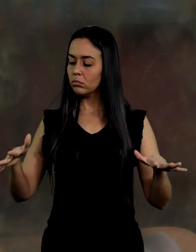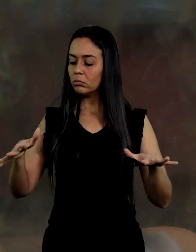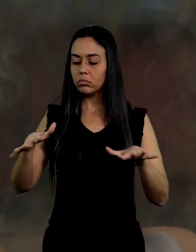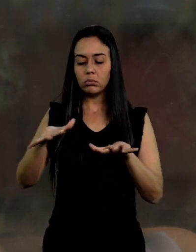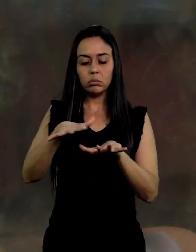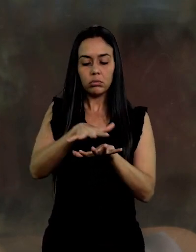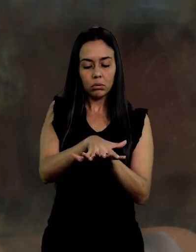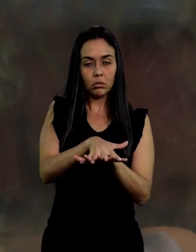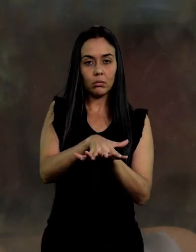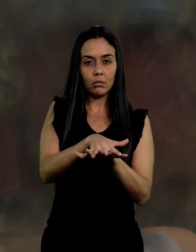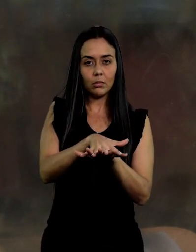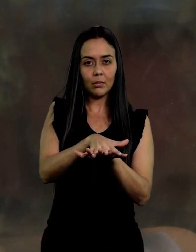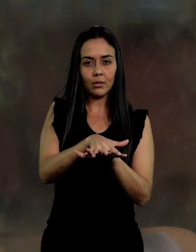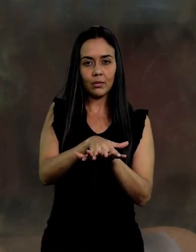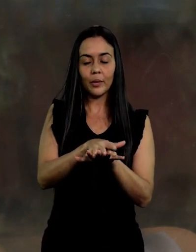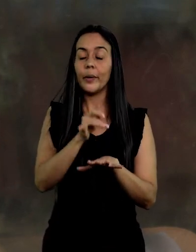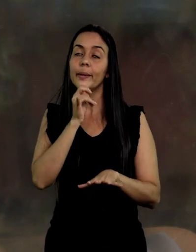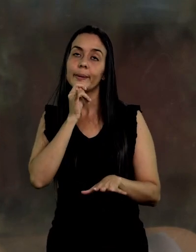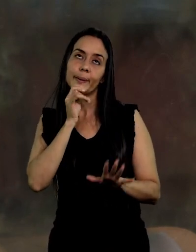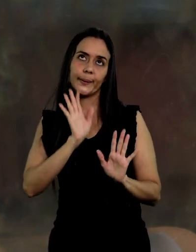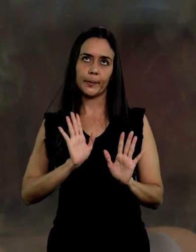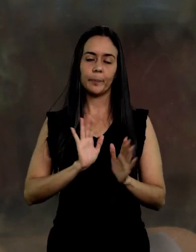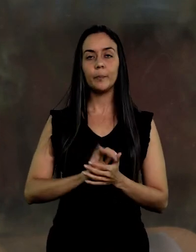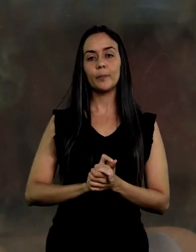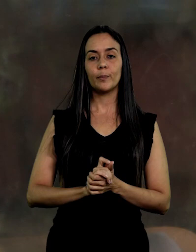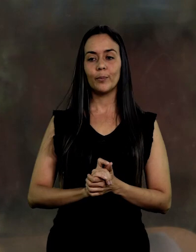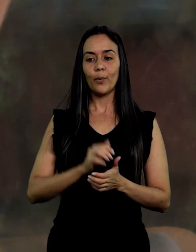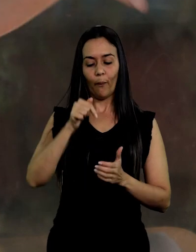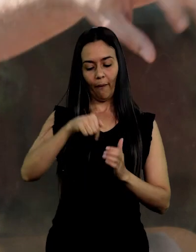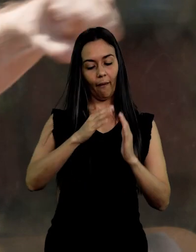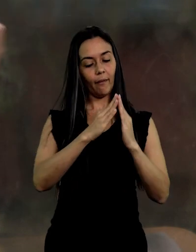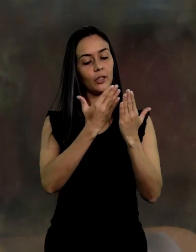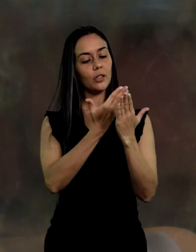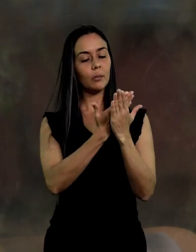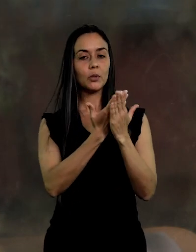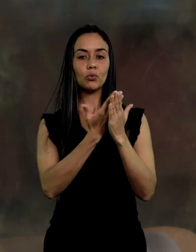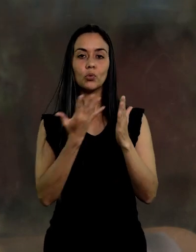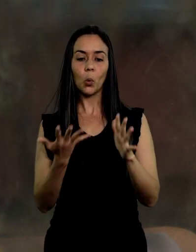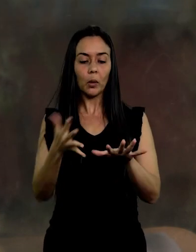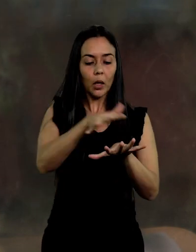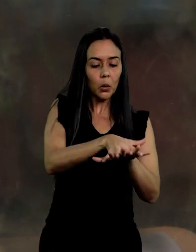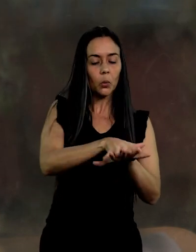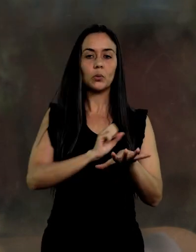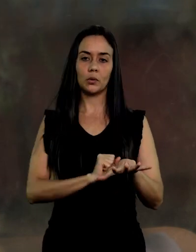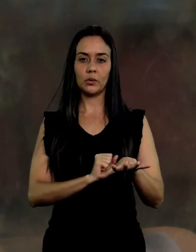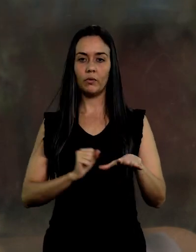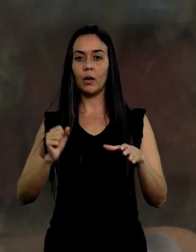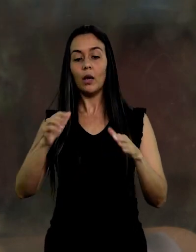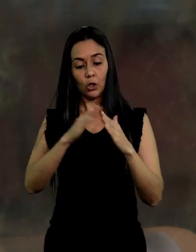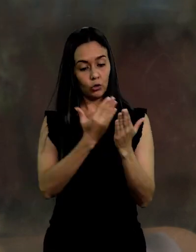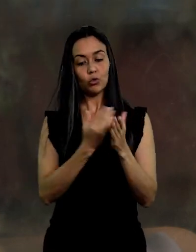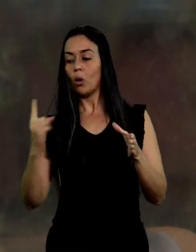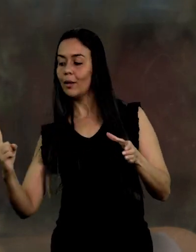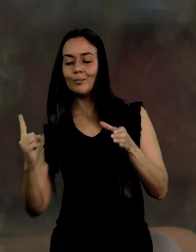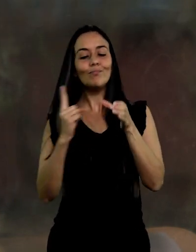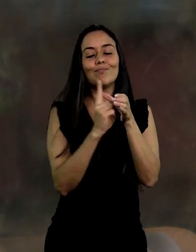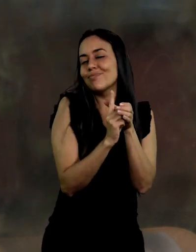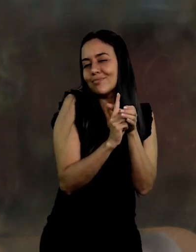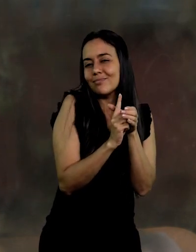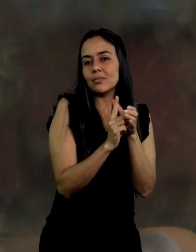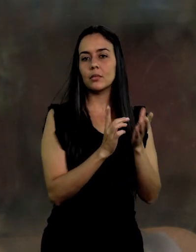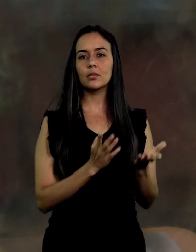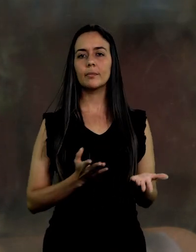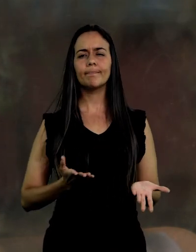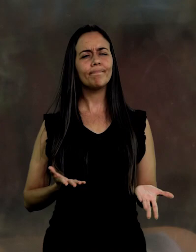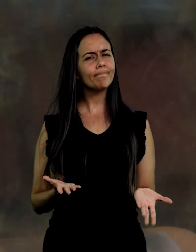diferenças. Assim. Aqui é uma escola inclusiva, é uma escola que integra. Eu acho isso um pouco, assim, também é um